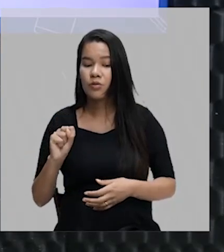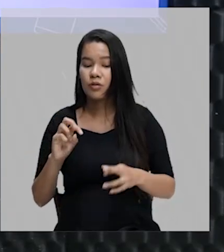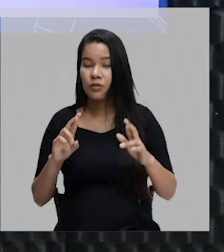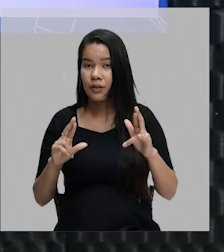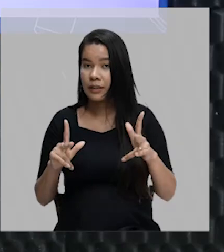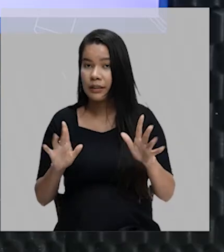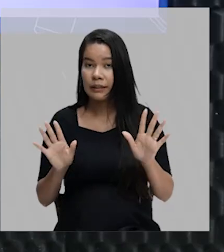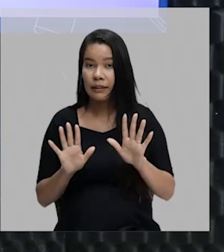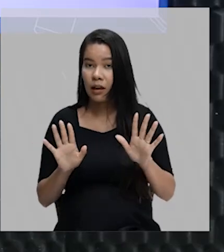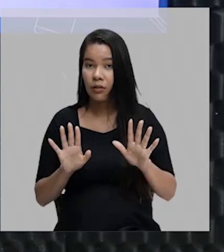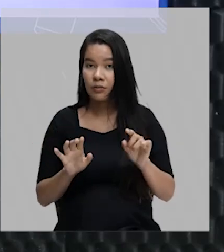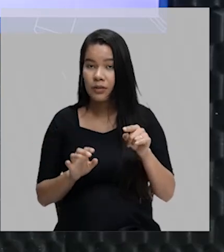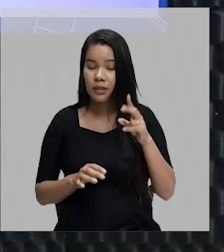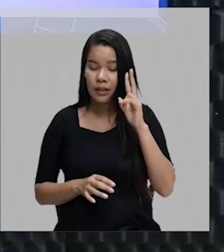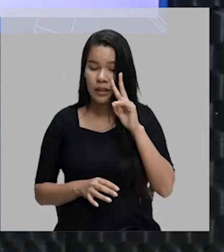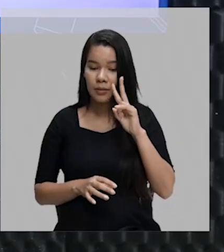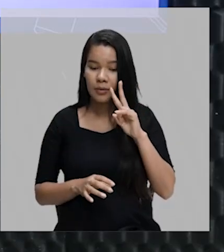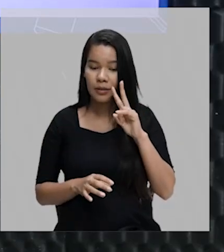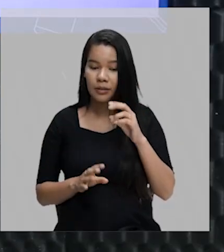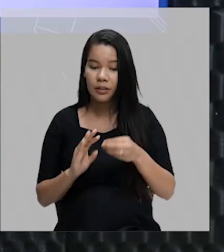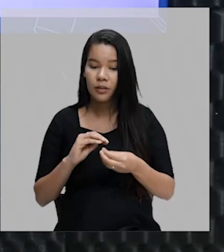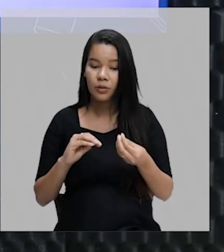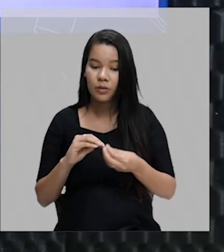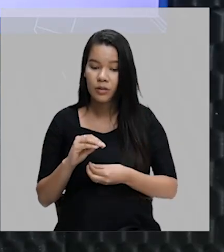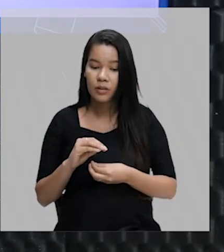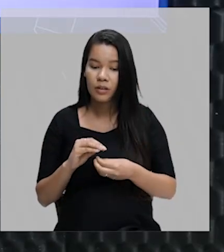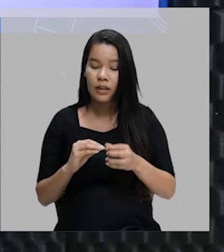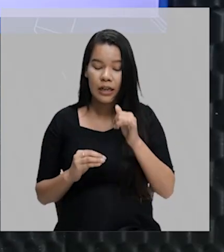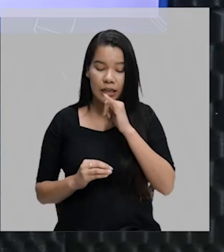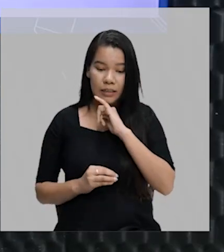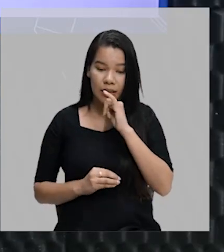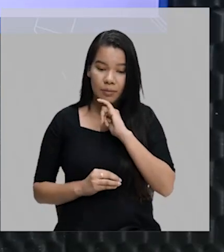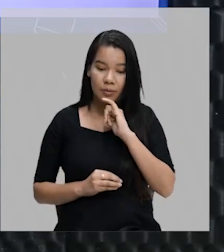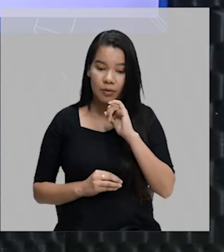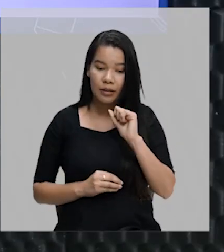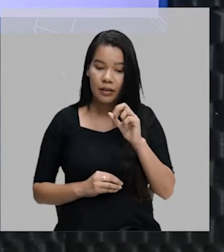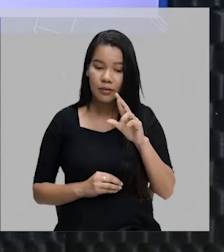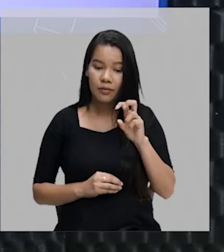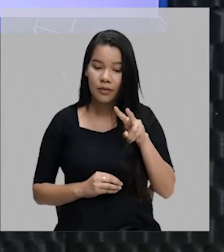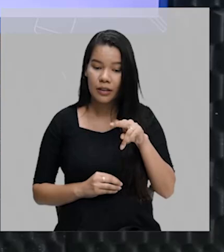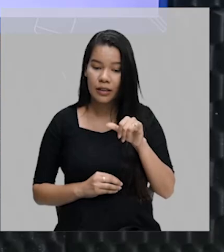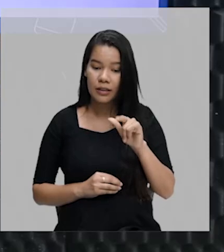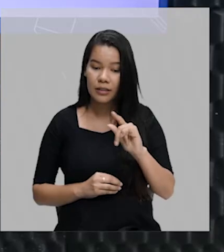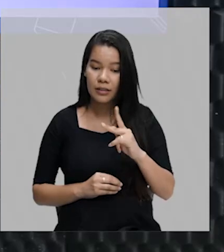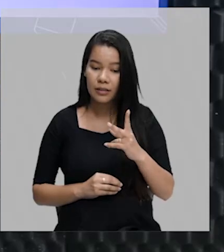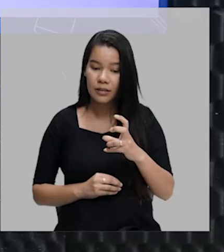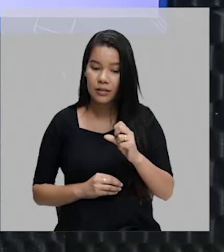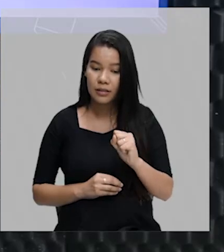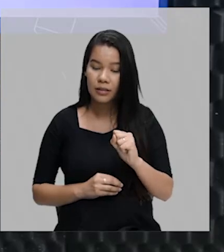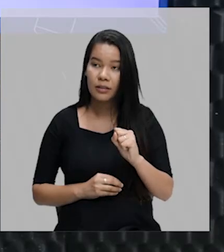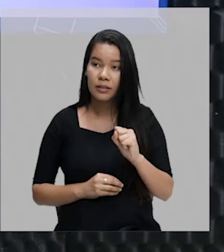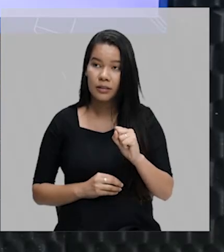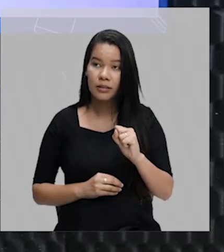Não. Lembra do cruzamento das ervilhas do Gregor Mendel, né? As ervilhas que